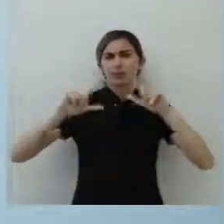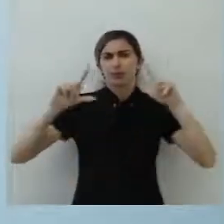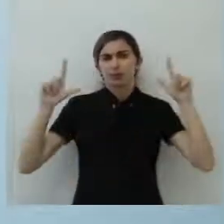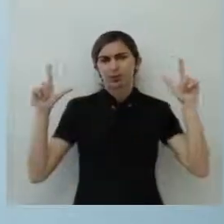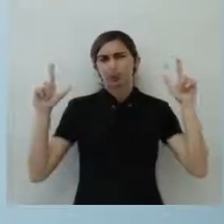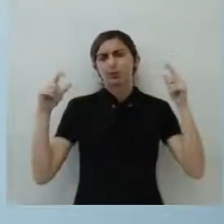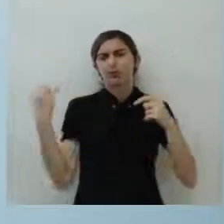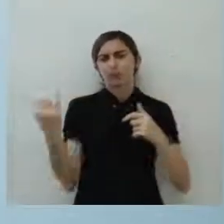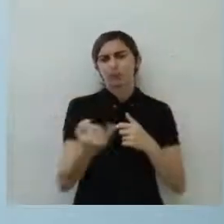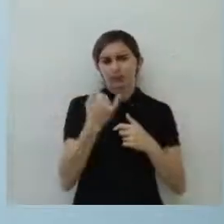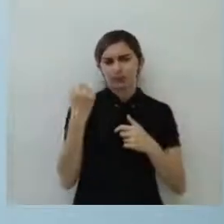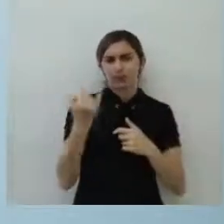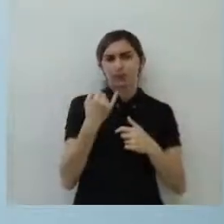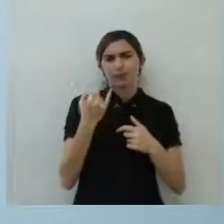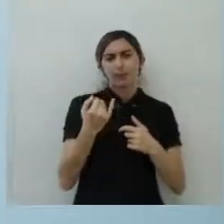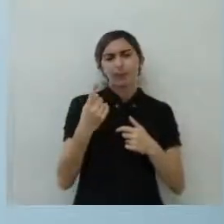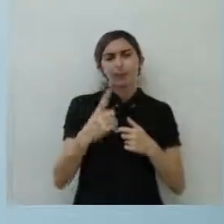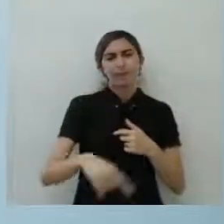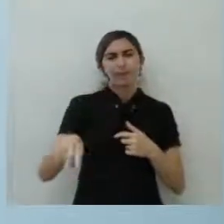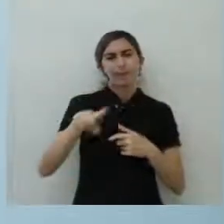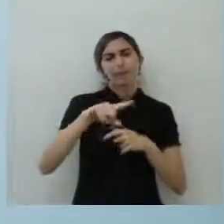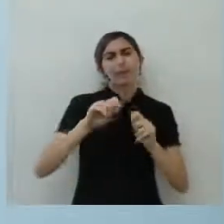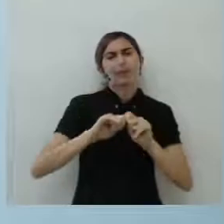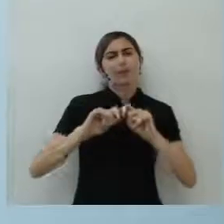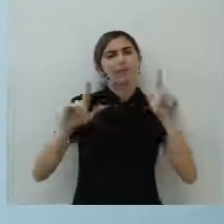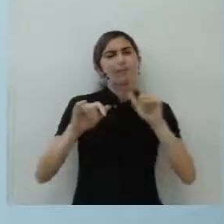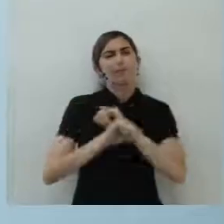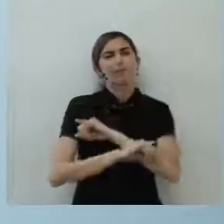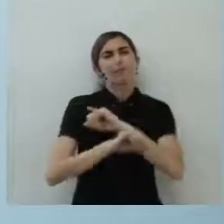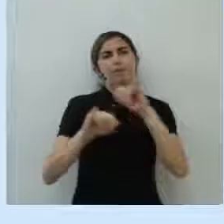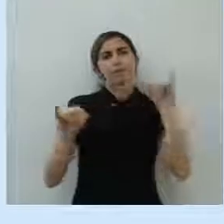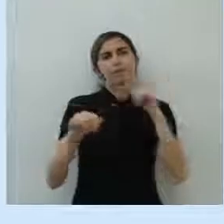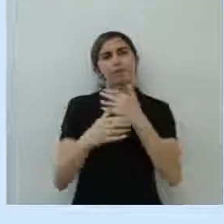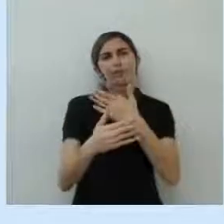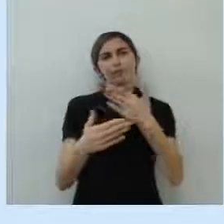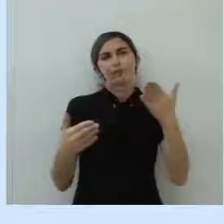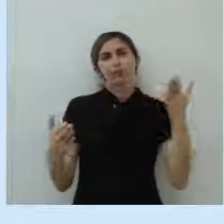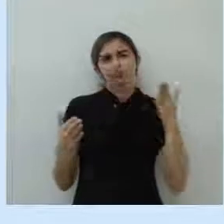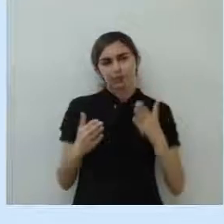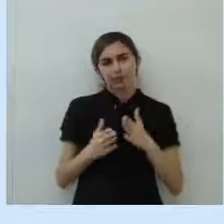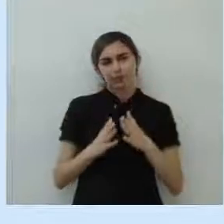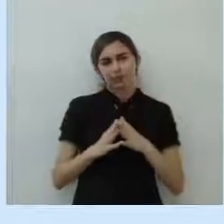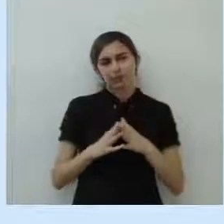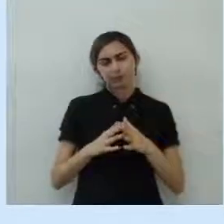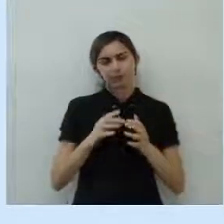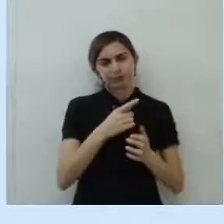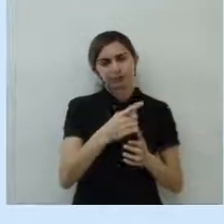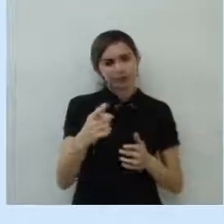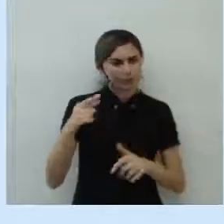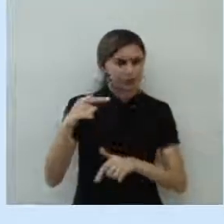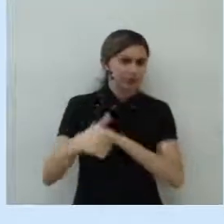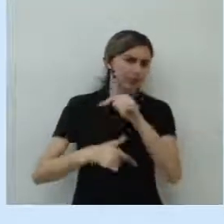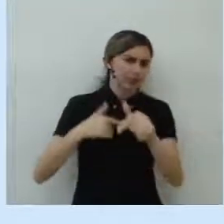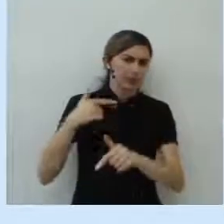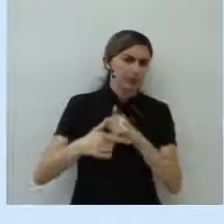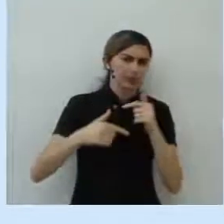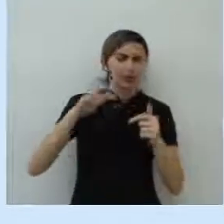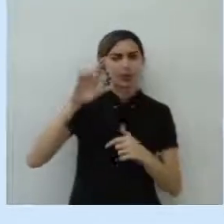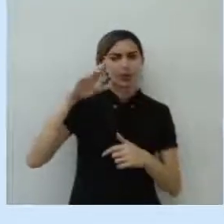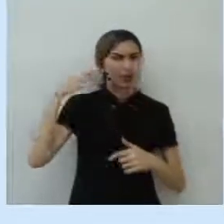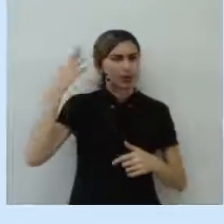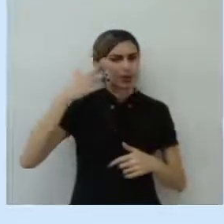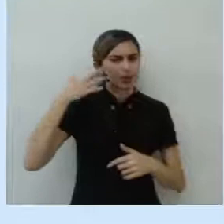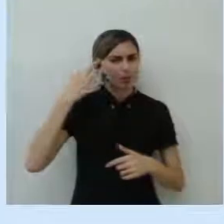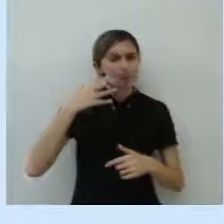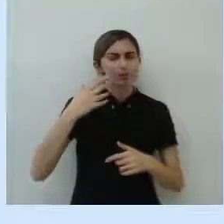muito importante, vamos finalizar com essa informação que aparece para você aí agora. Trabalhou no rádio